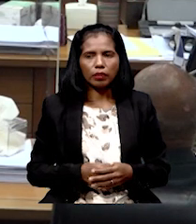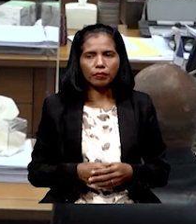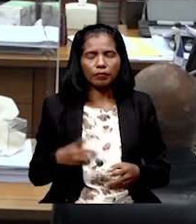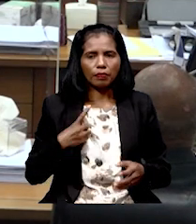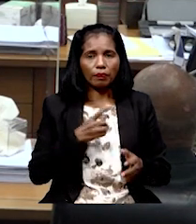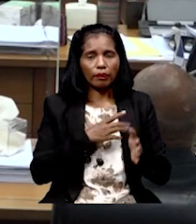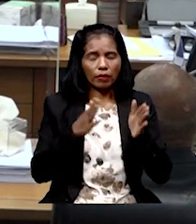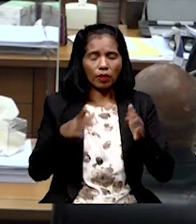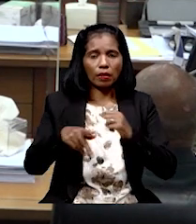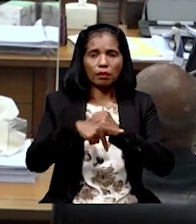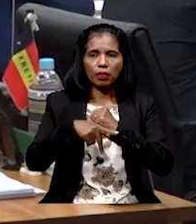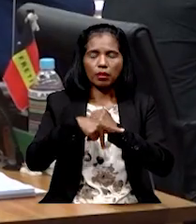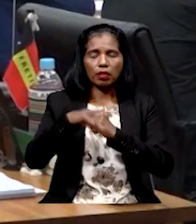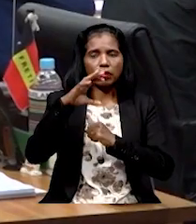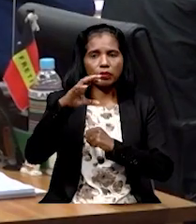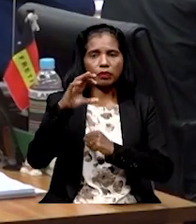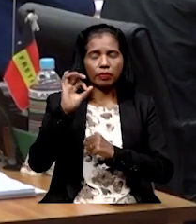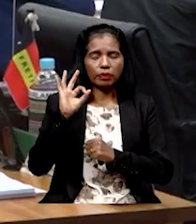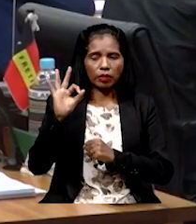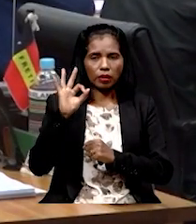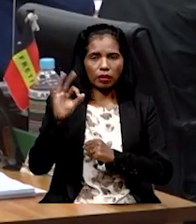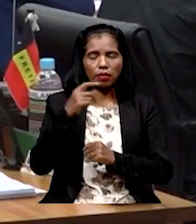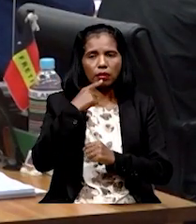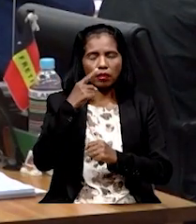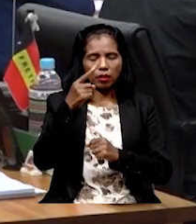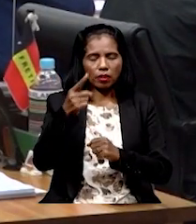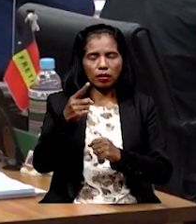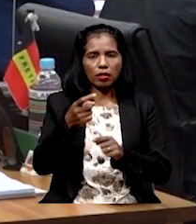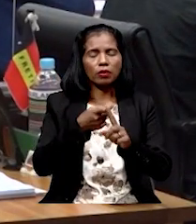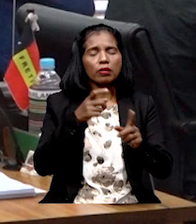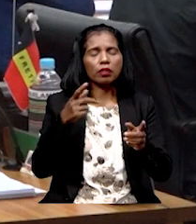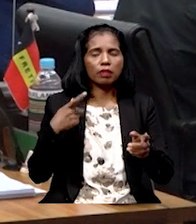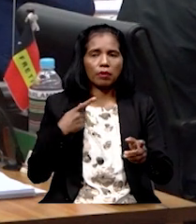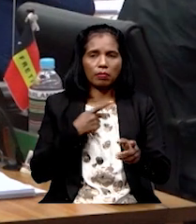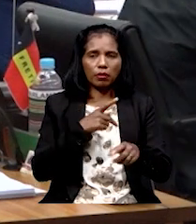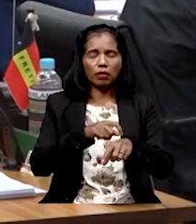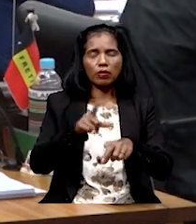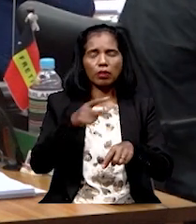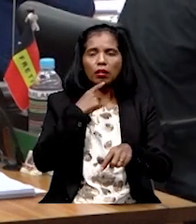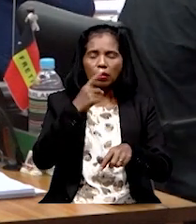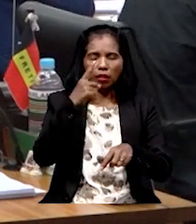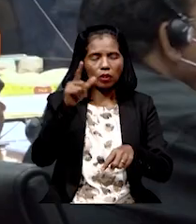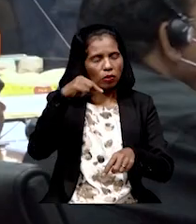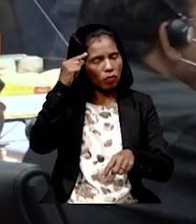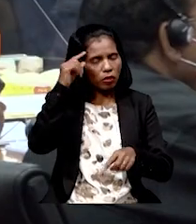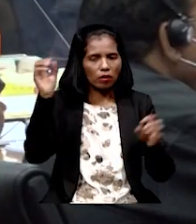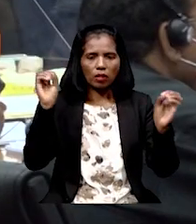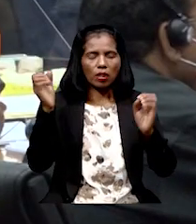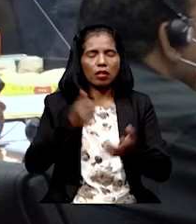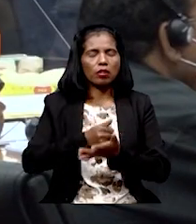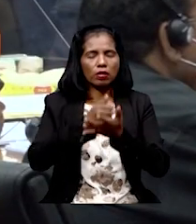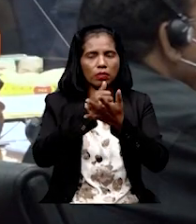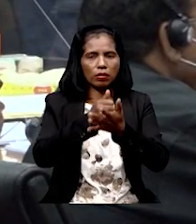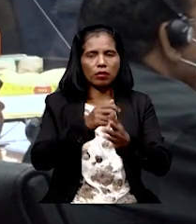Deputado bancada Fretelin Dario Madeira lihusi plenária semana ni hateten, governo le responde preocupação povunian. Nebe